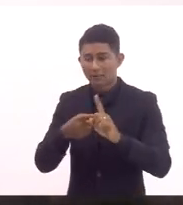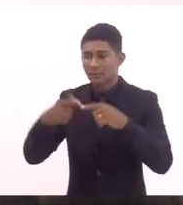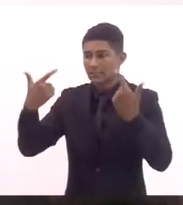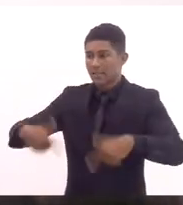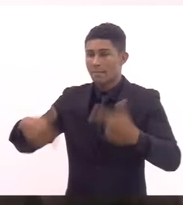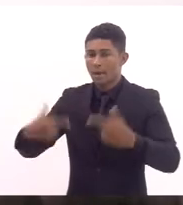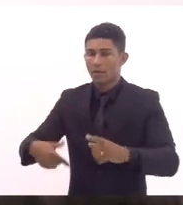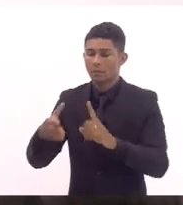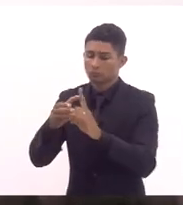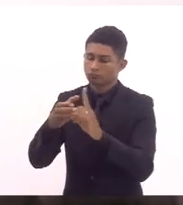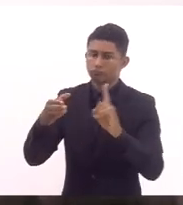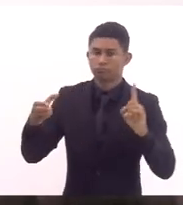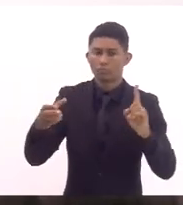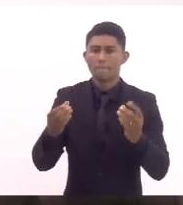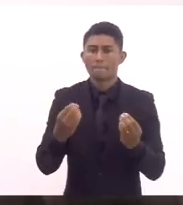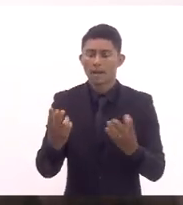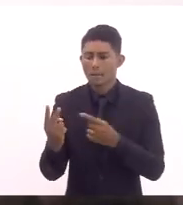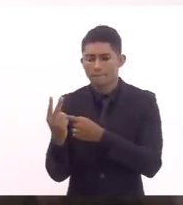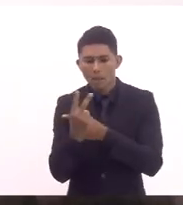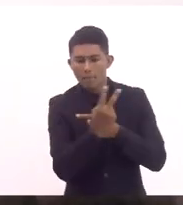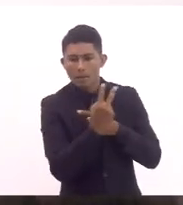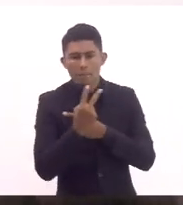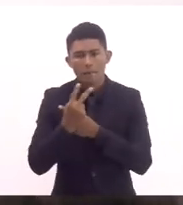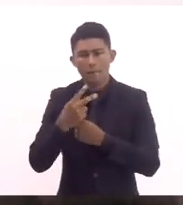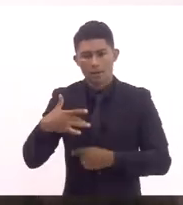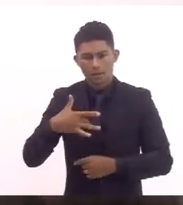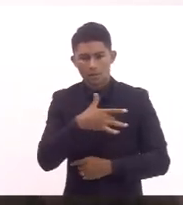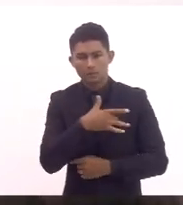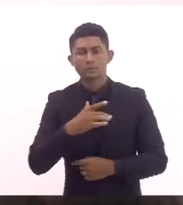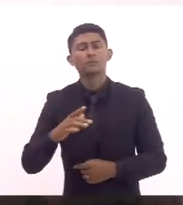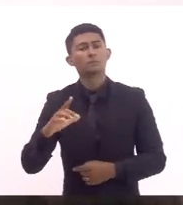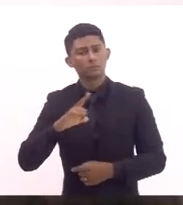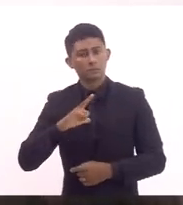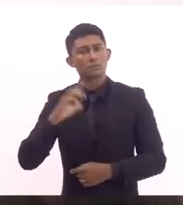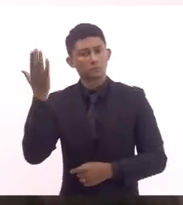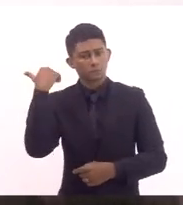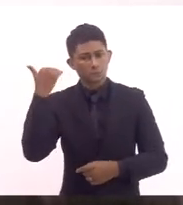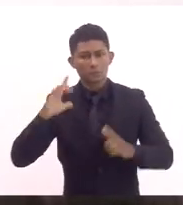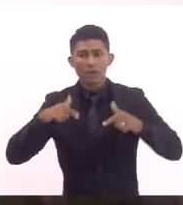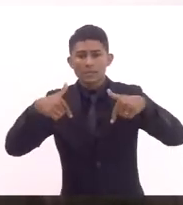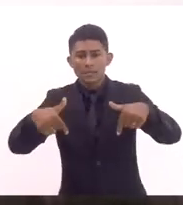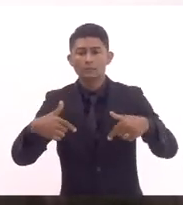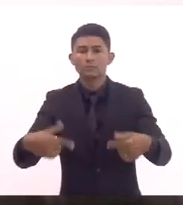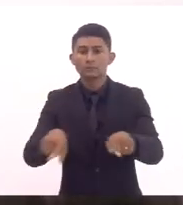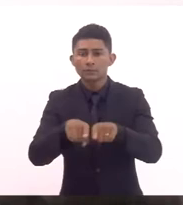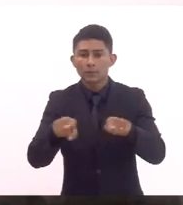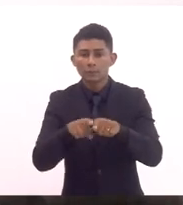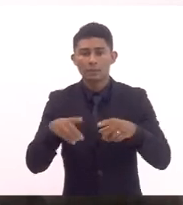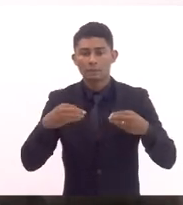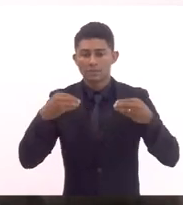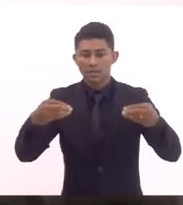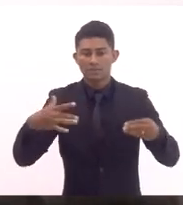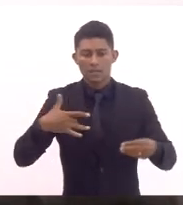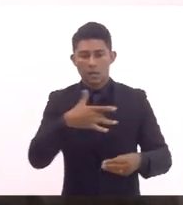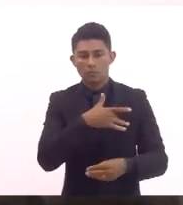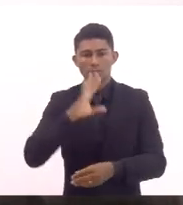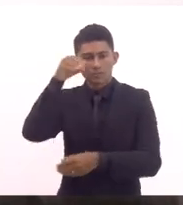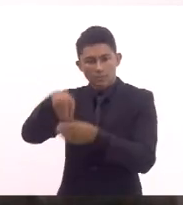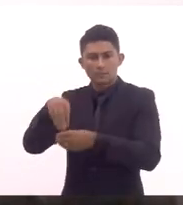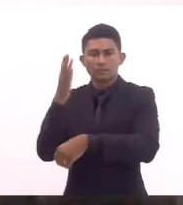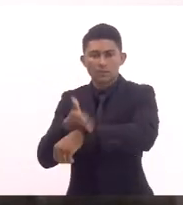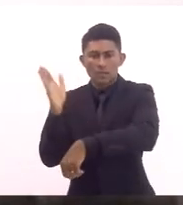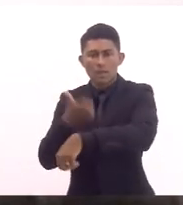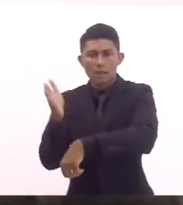ficarem protegidas e a gente viu todo uma cor de na E aí a gente tinha treinamento do Ministério da Saúde quase que a cada dez quinze dias na unidade